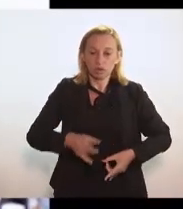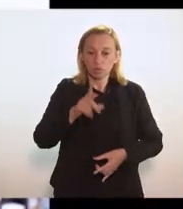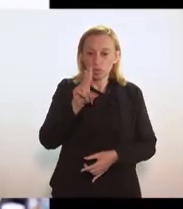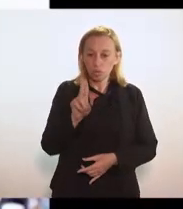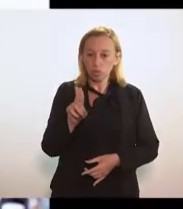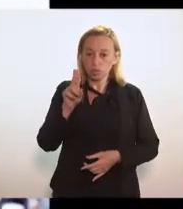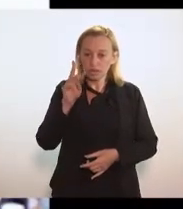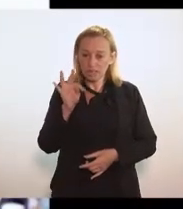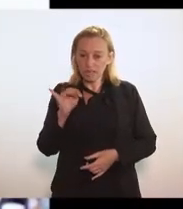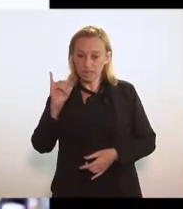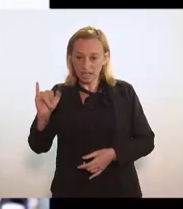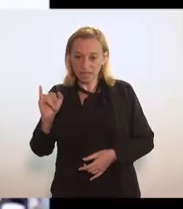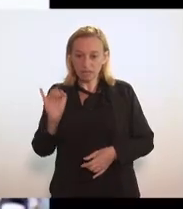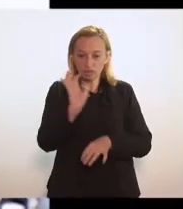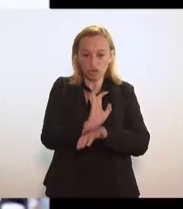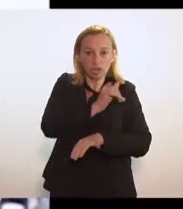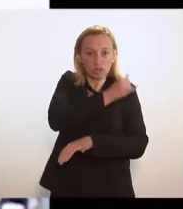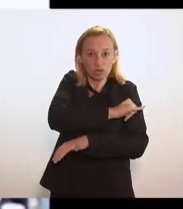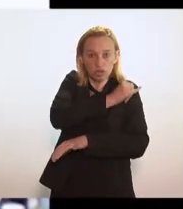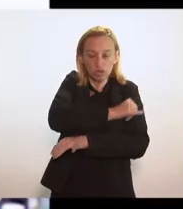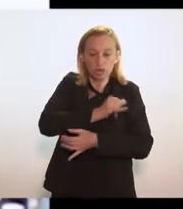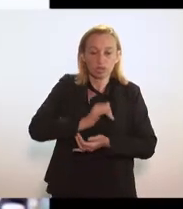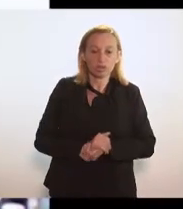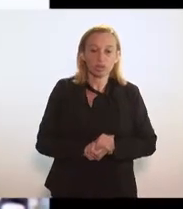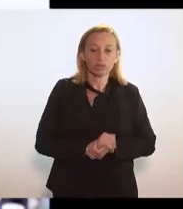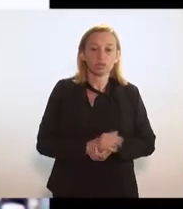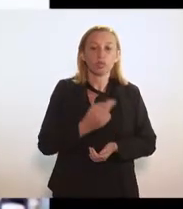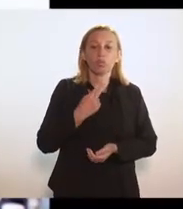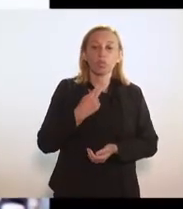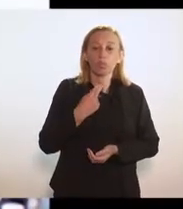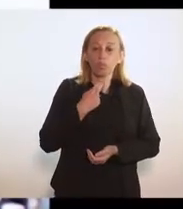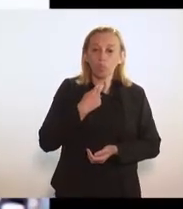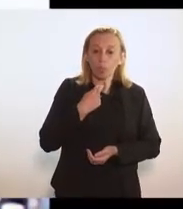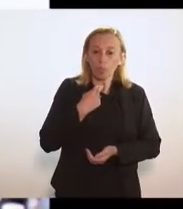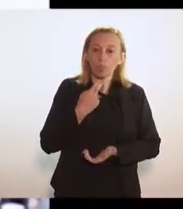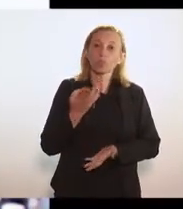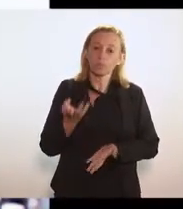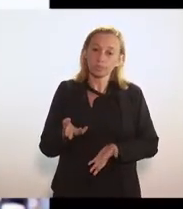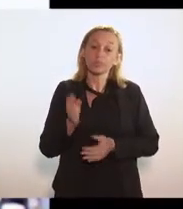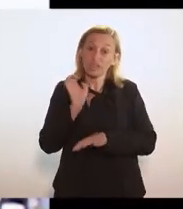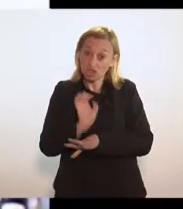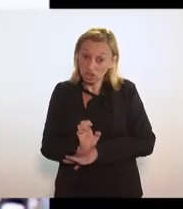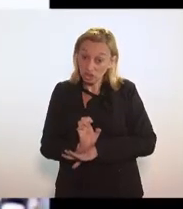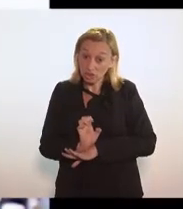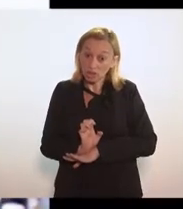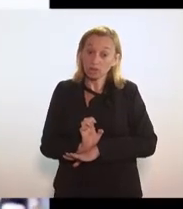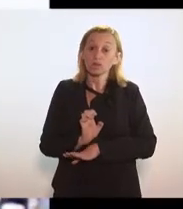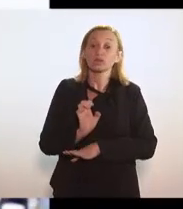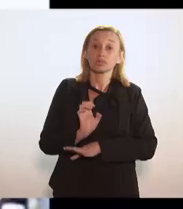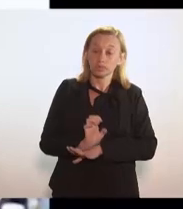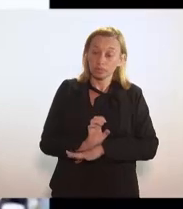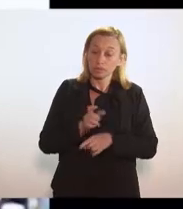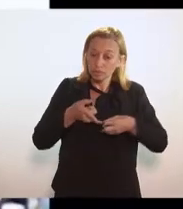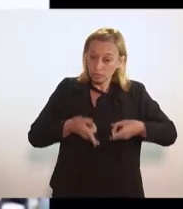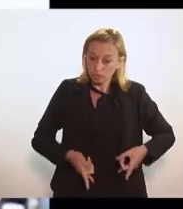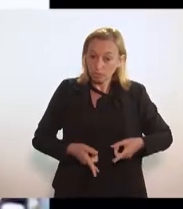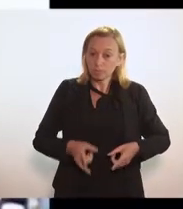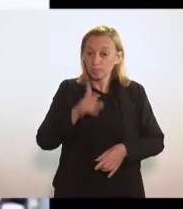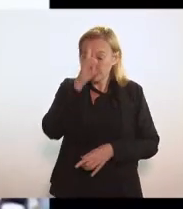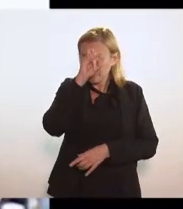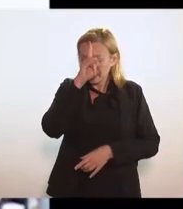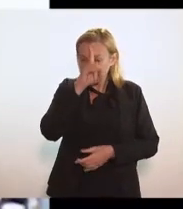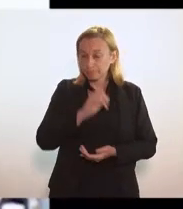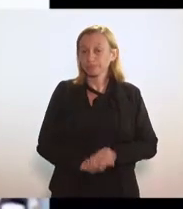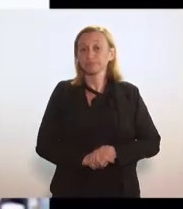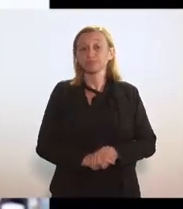UTI no estado do Rio de Janeiro estão ocupados eleitos Estaduais de UTI no estado do Rio de Janeiro